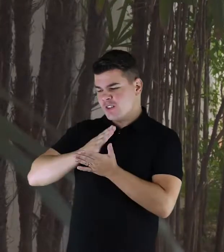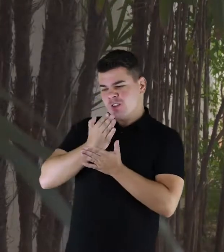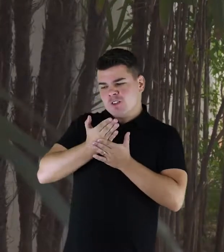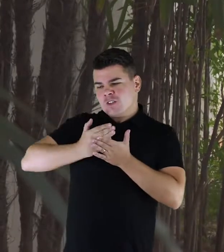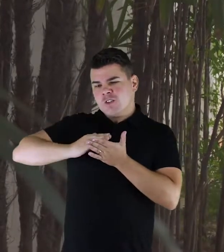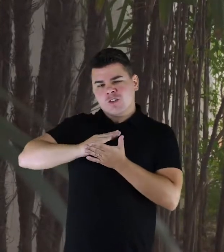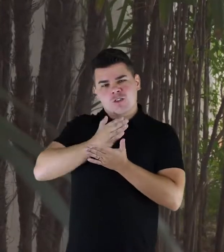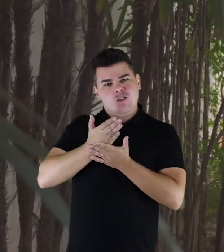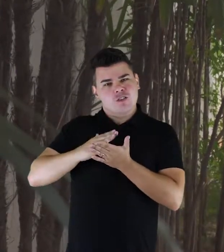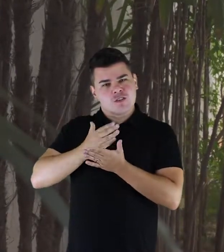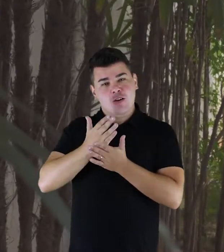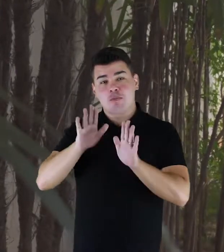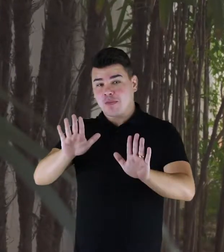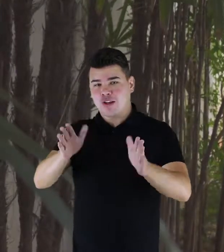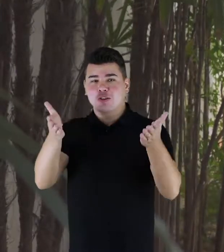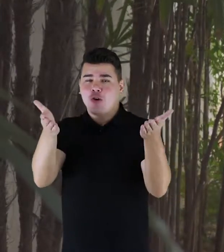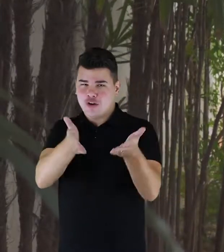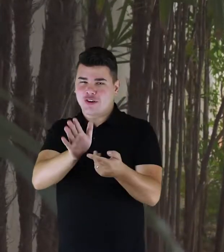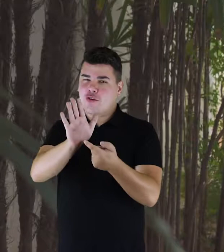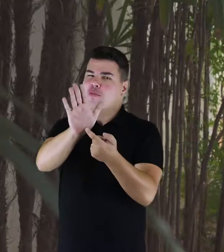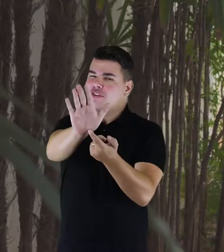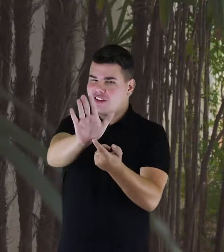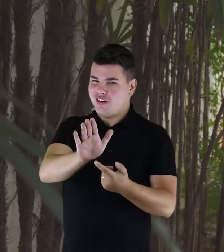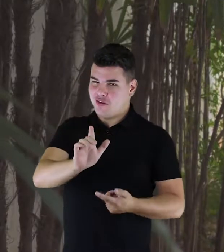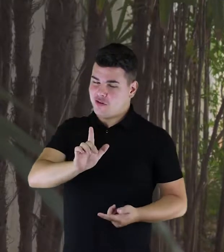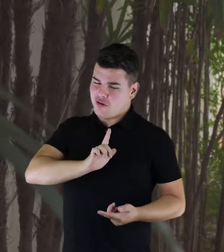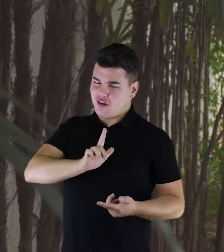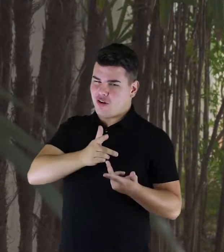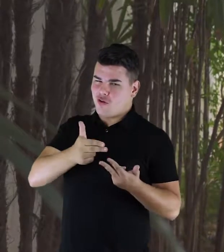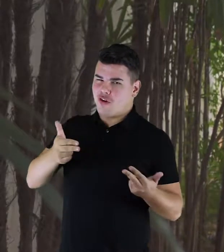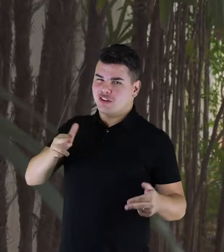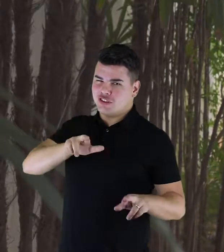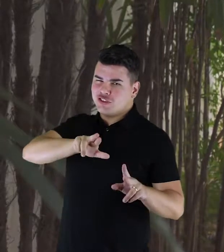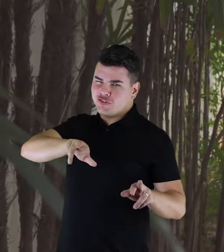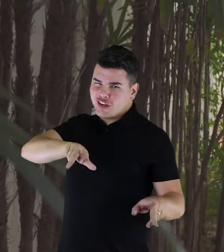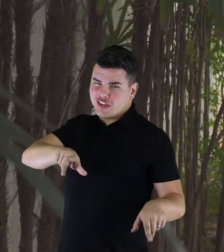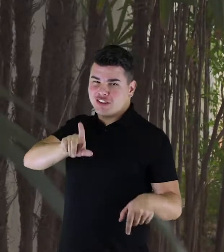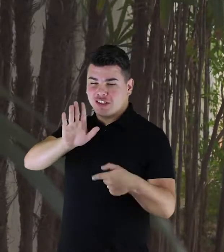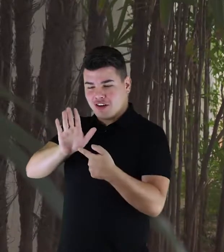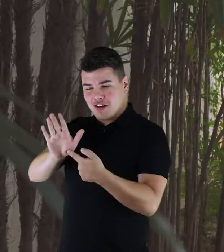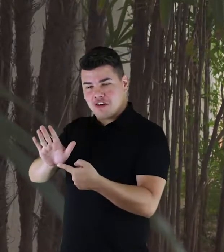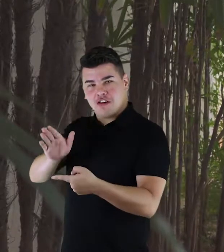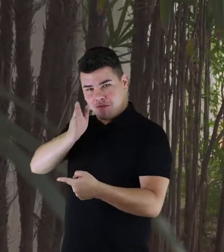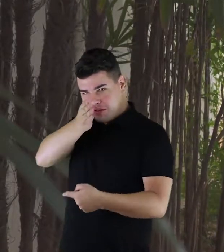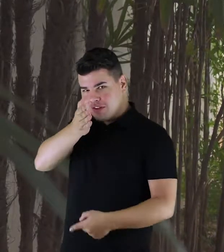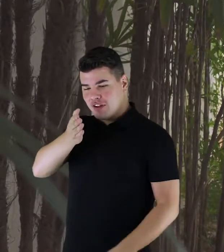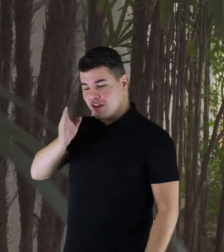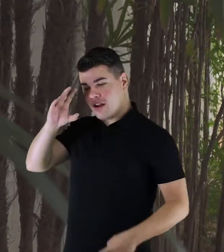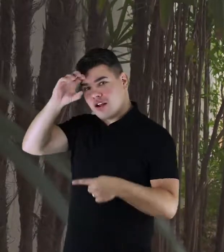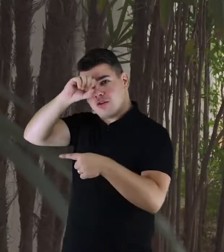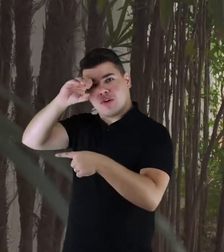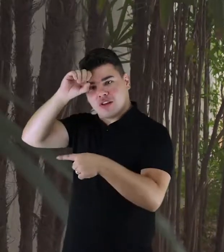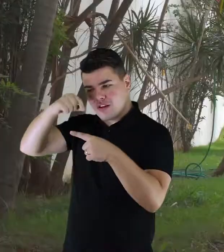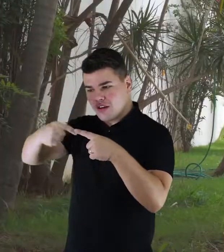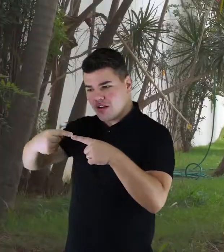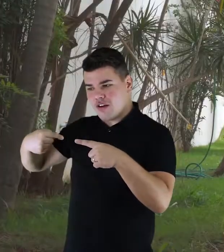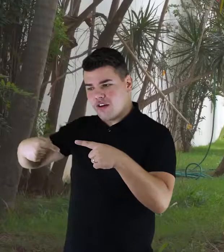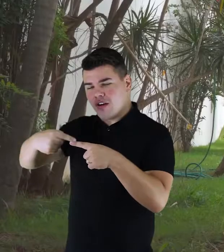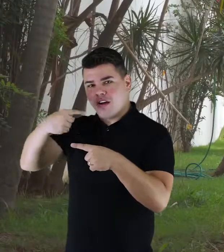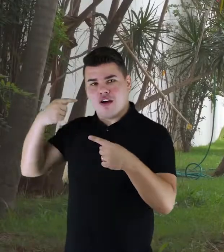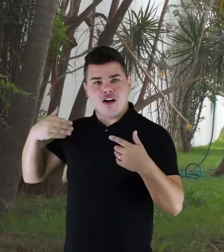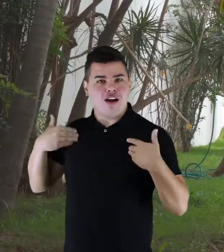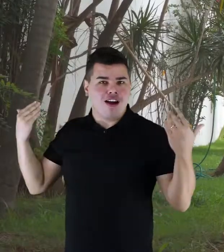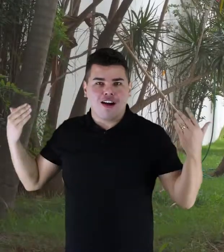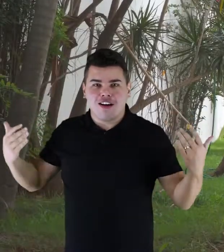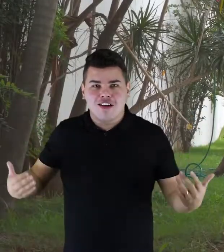uma pessoa. Só que hoje eu preciso mostrar pra vocês uma coisa... Tusk mordisca a mão de Aruan. Algumas semanas atrás. Aruan coloca a